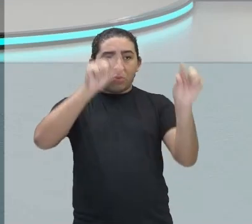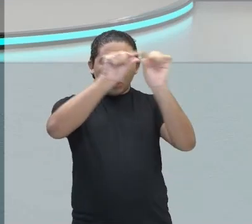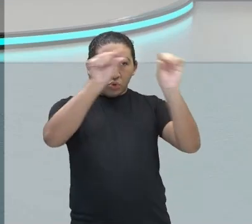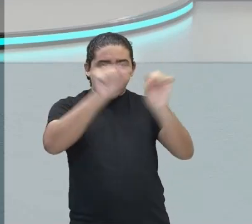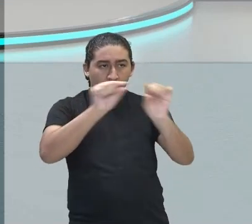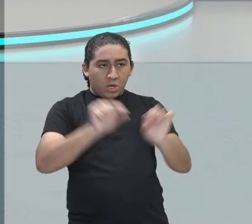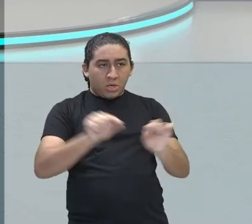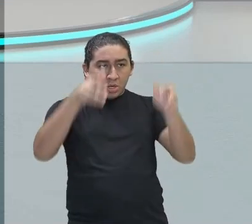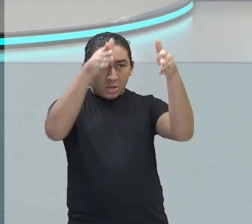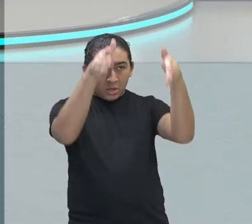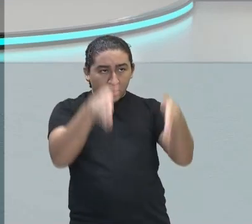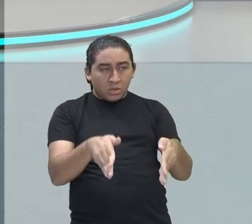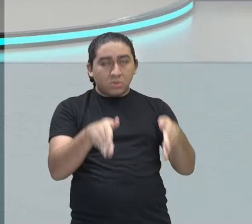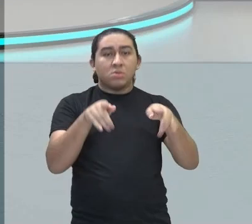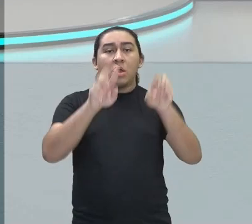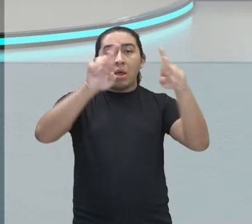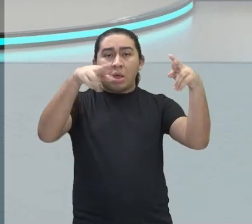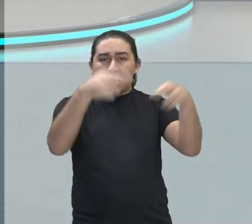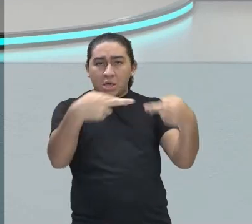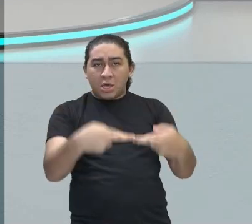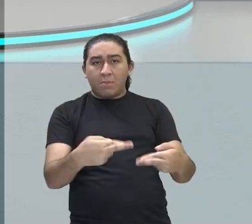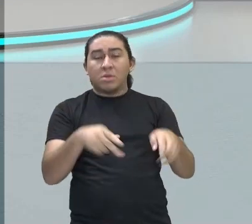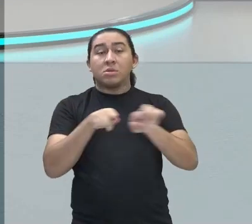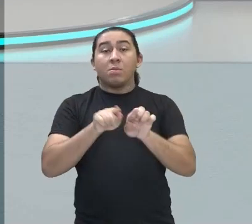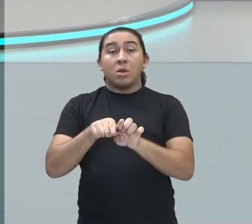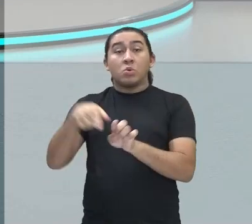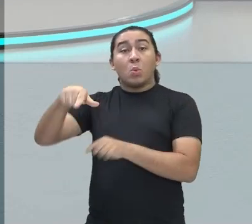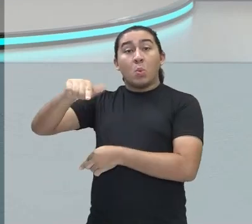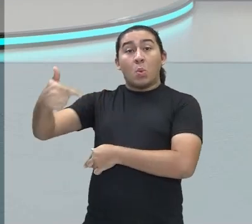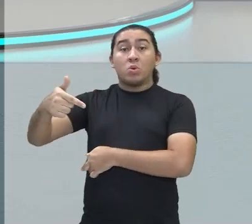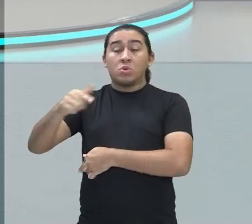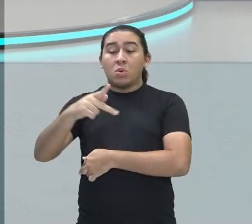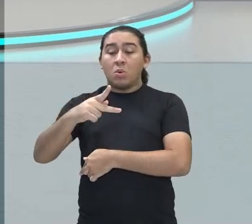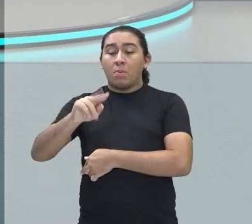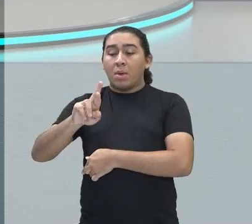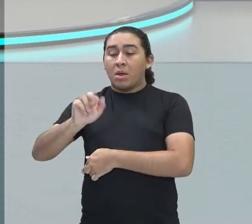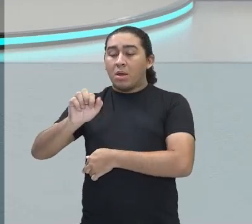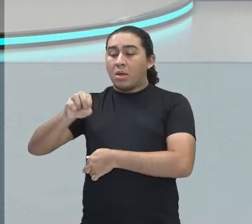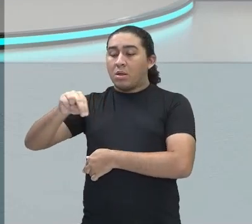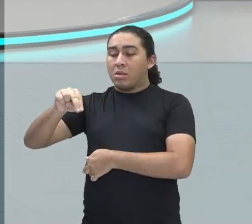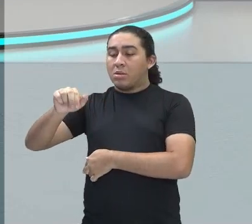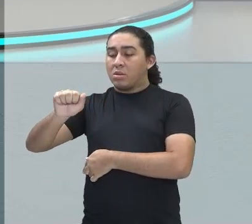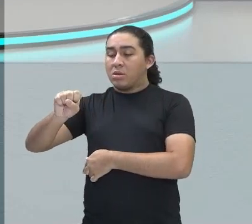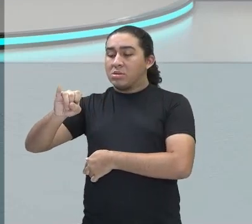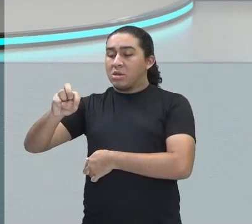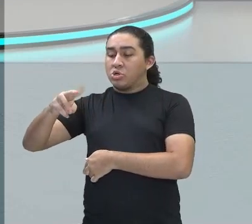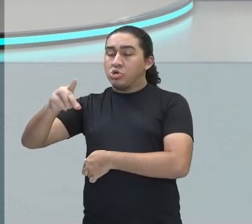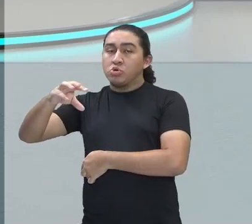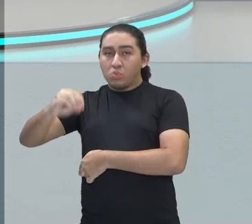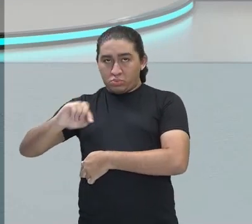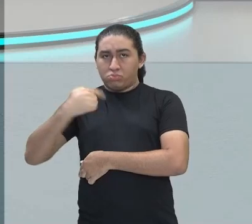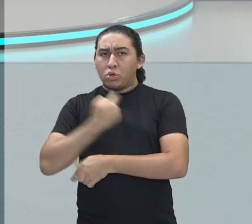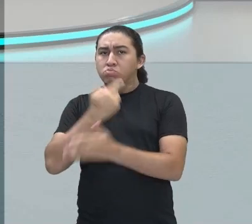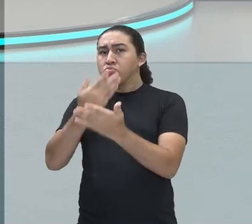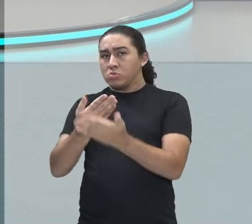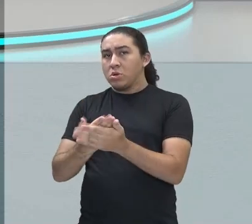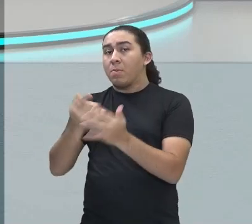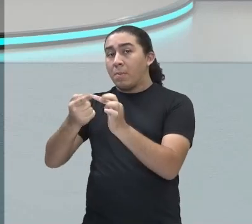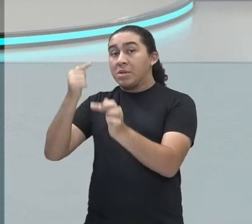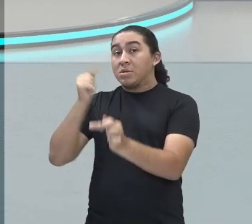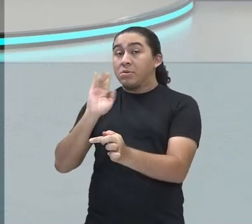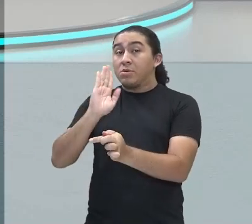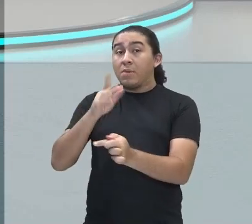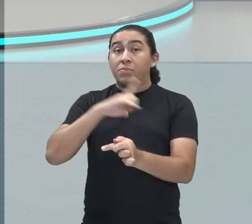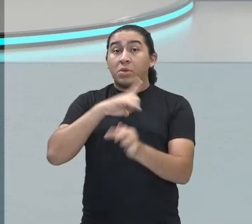sonetos, também no parnasianismo, que é um período que nós já estudamos também, que prima